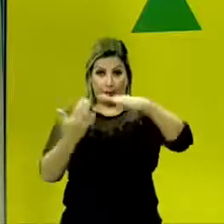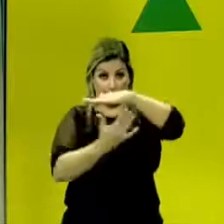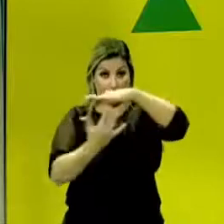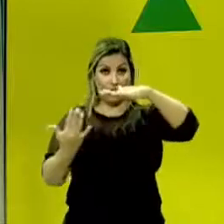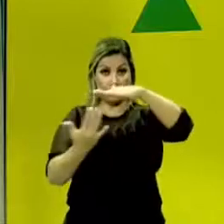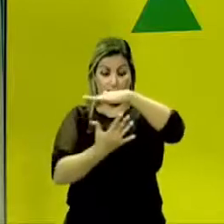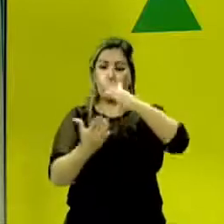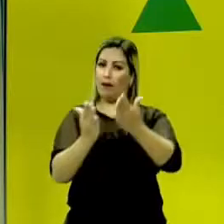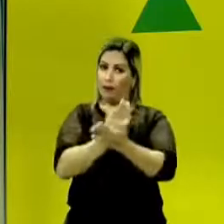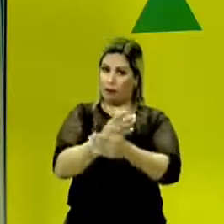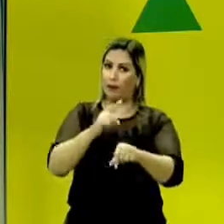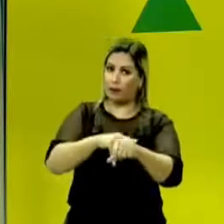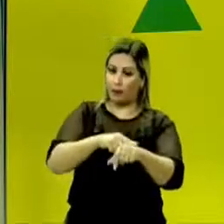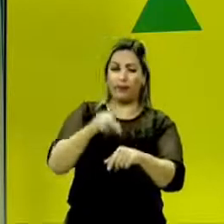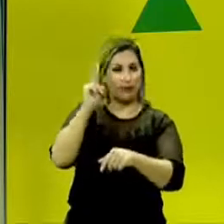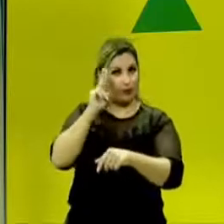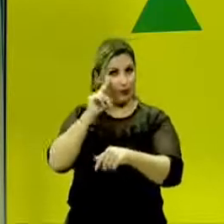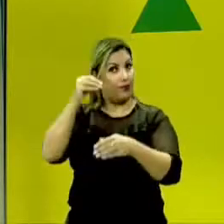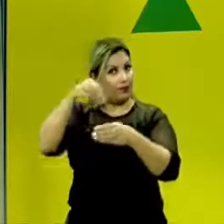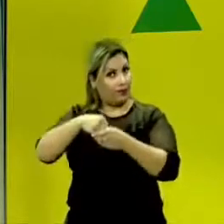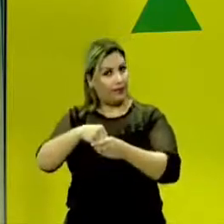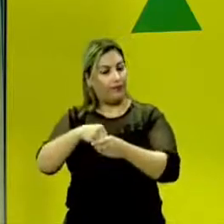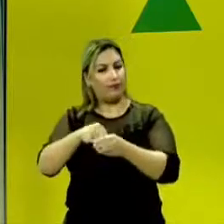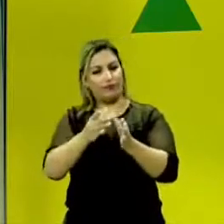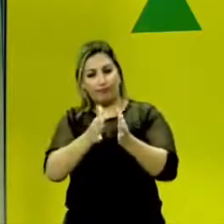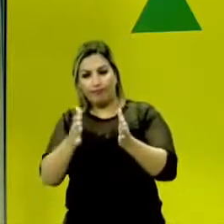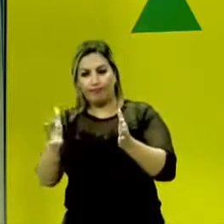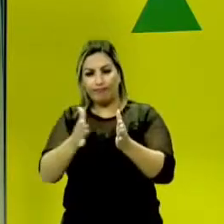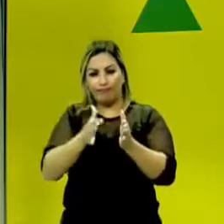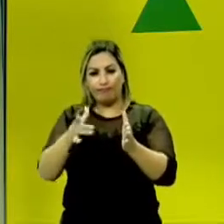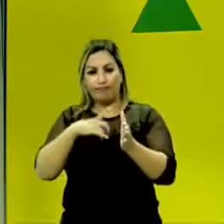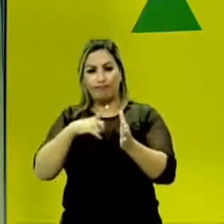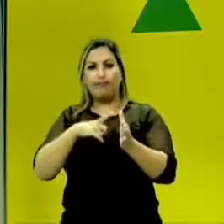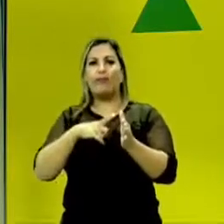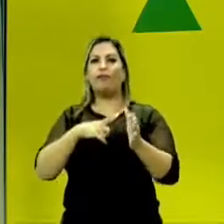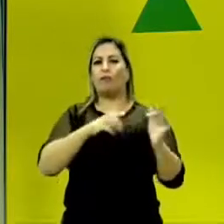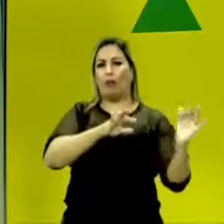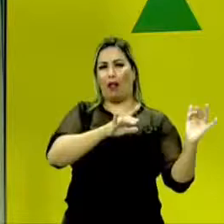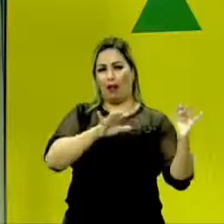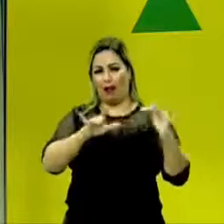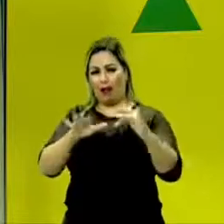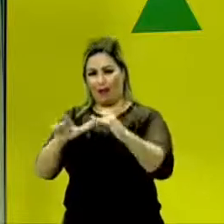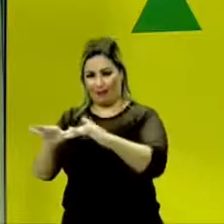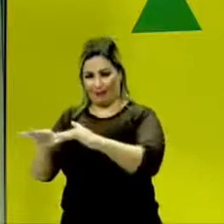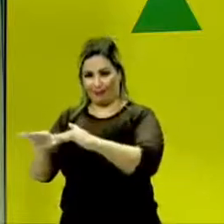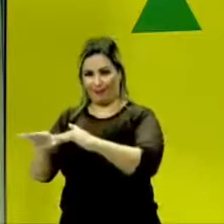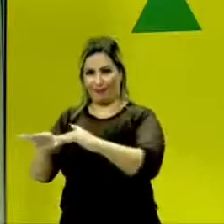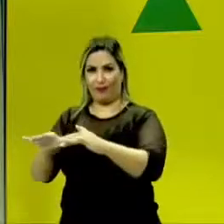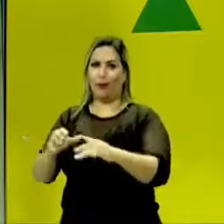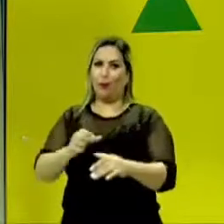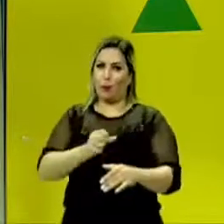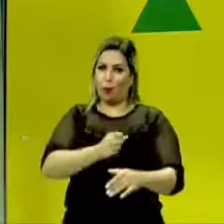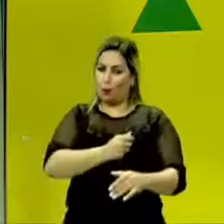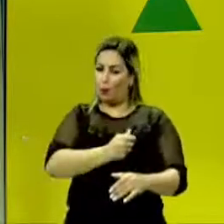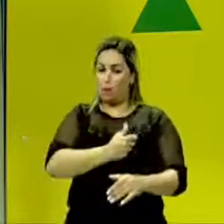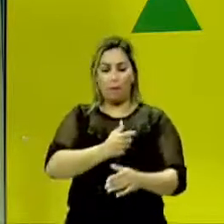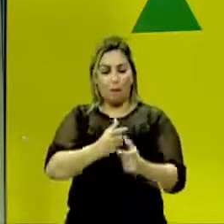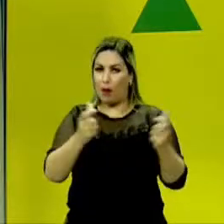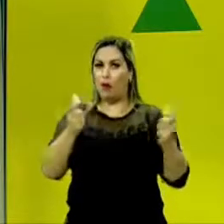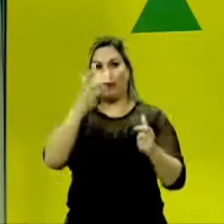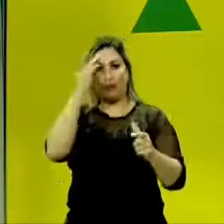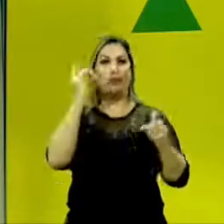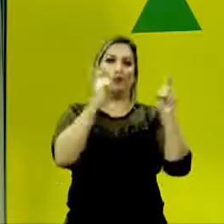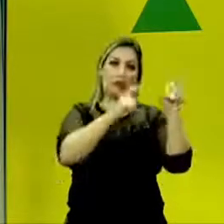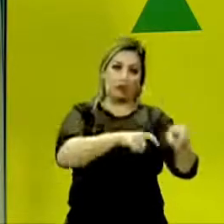migração, em alguns momentos históricos, a gente vai ter uma migração em massa, ou seja, uma grande quantidade de população do